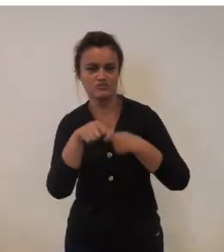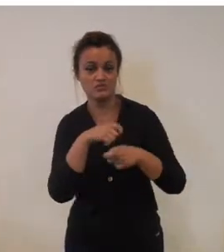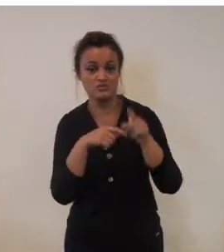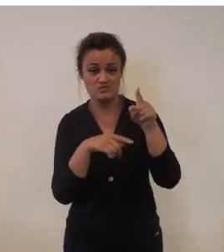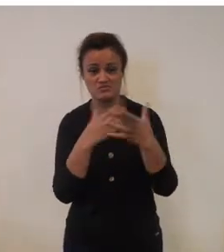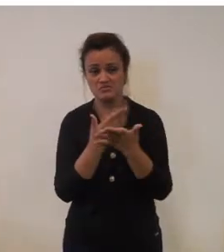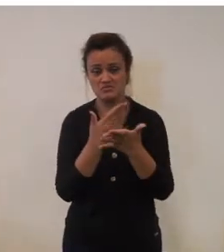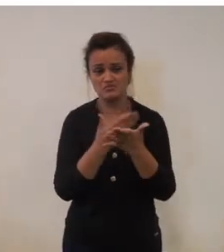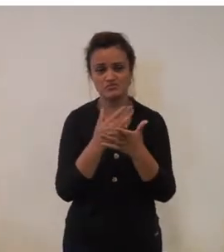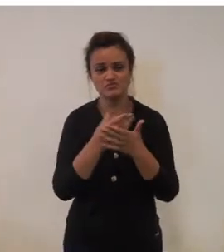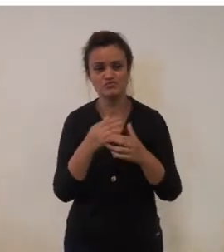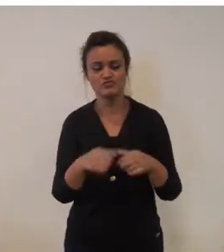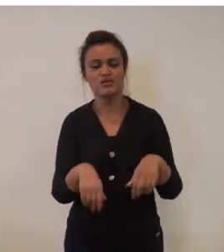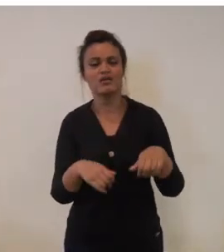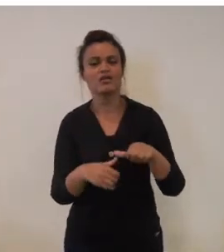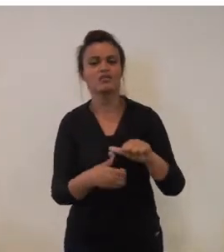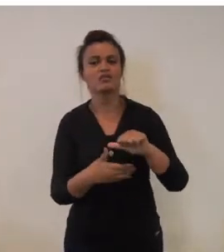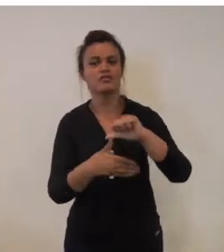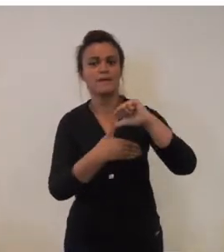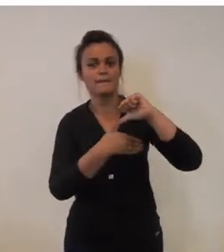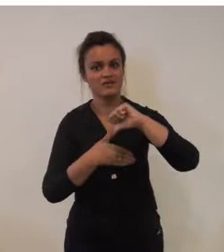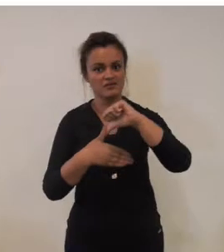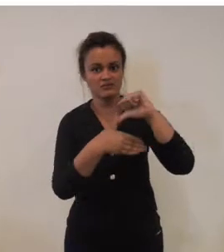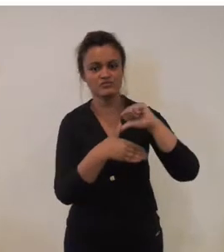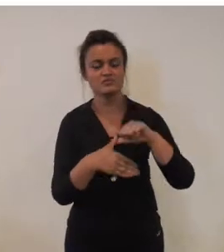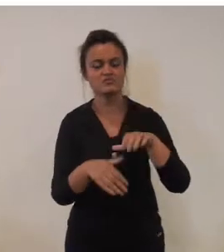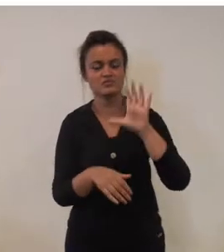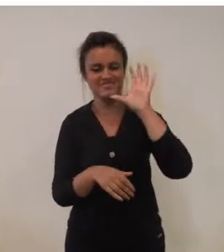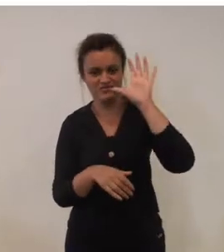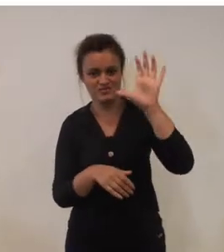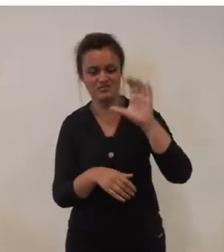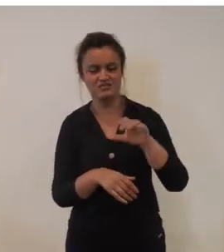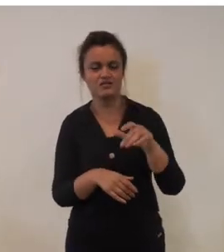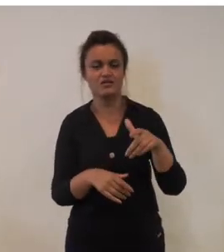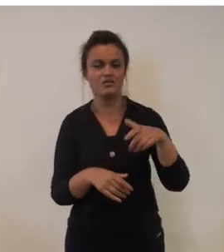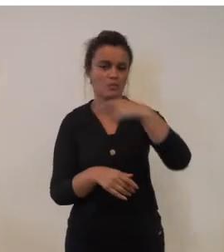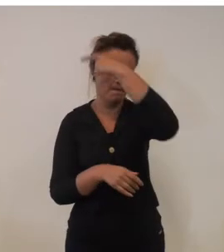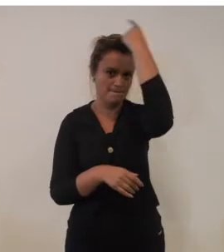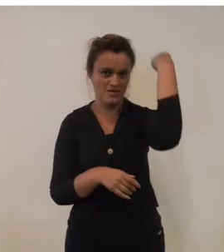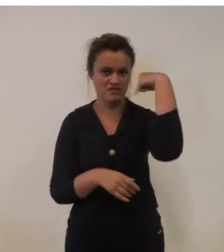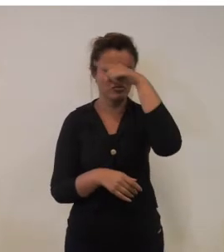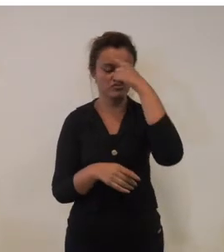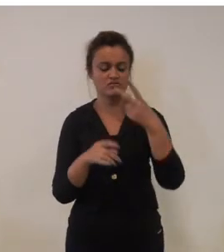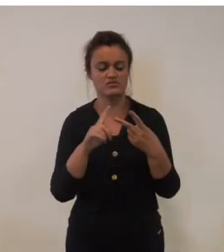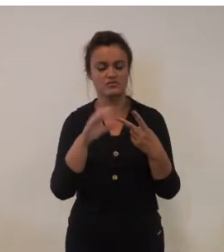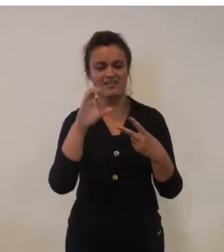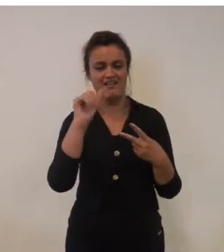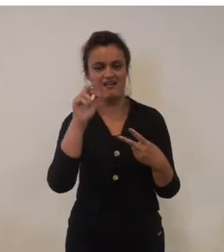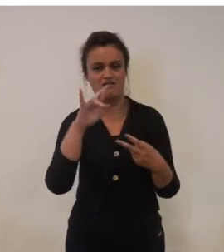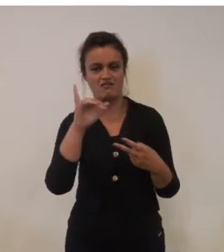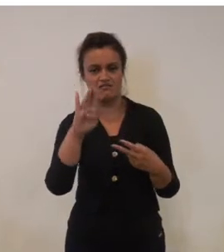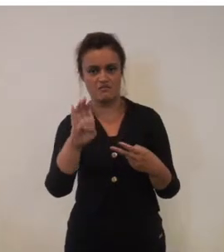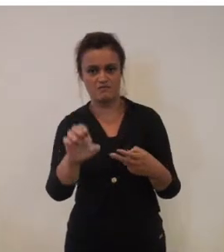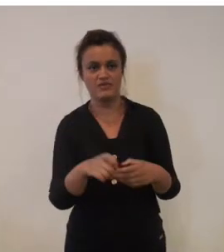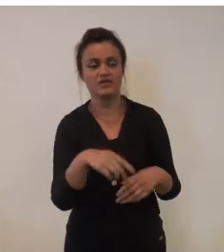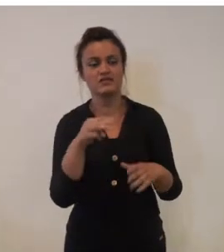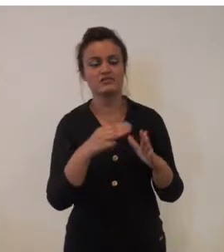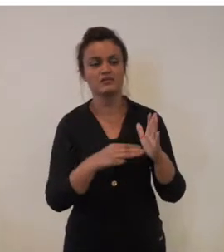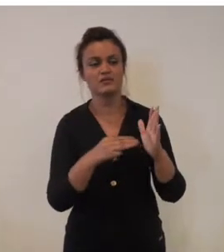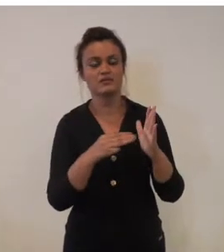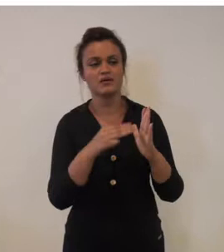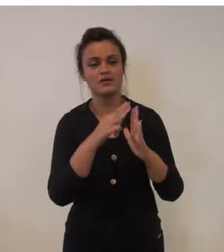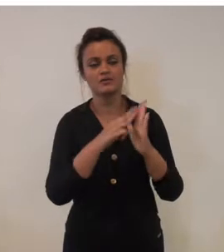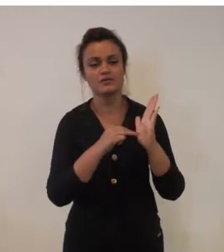é mais que América do Sul, inclui América Central, México e Caribe. A metodologia, né,